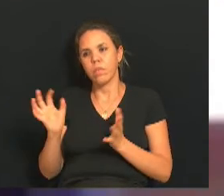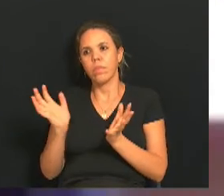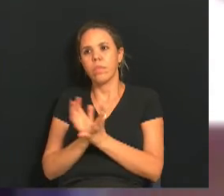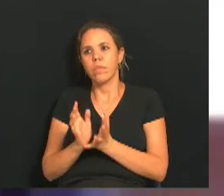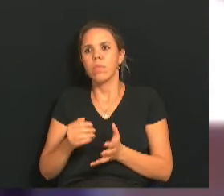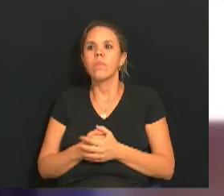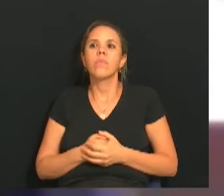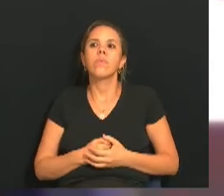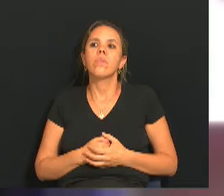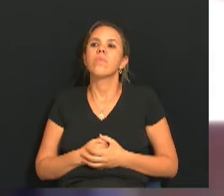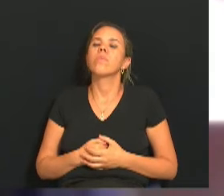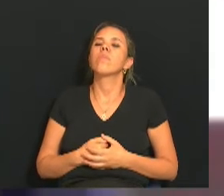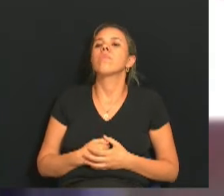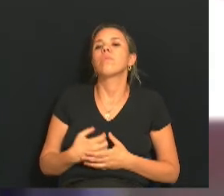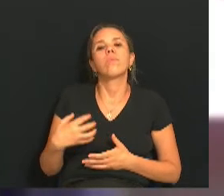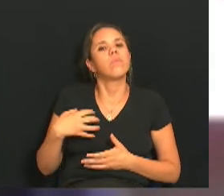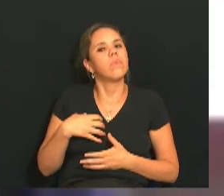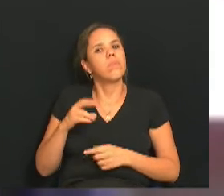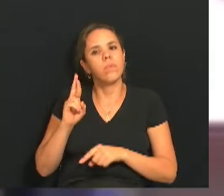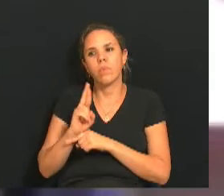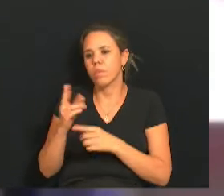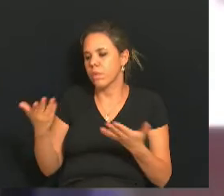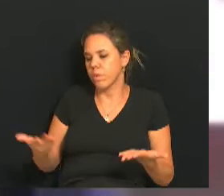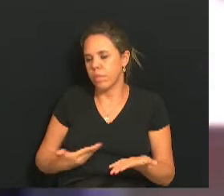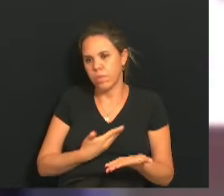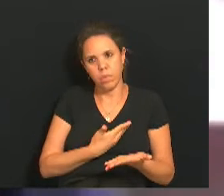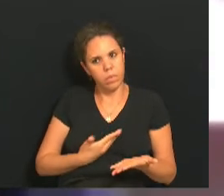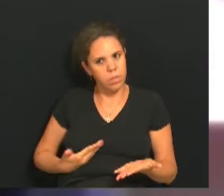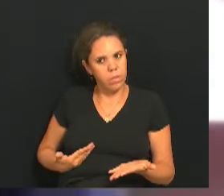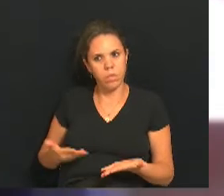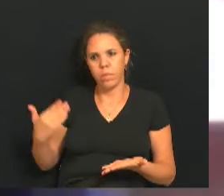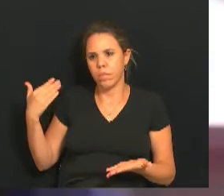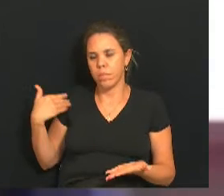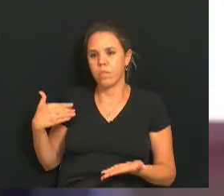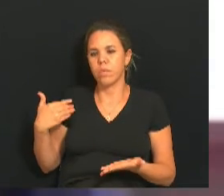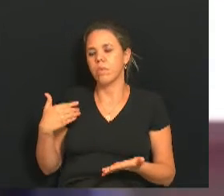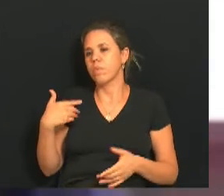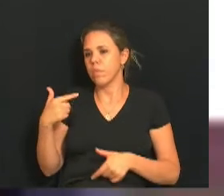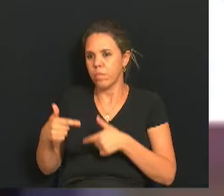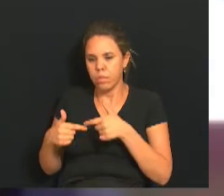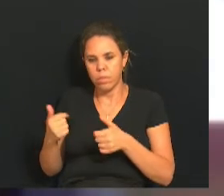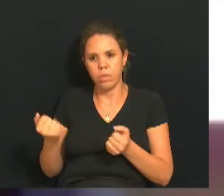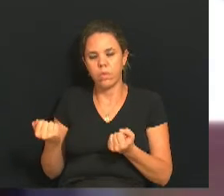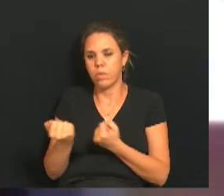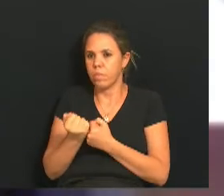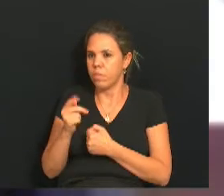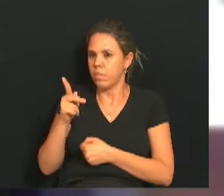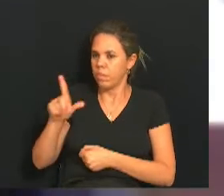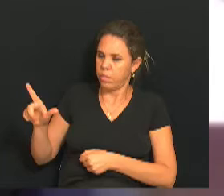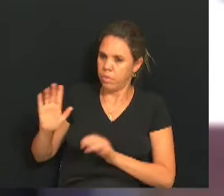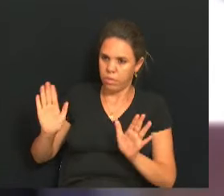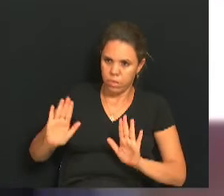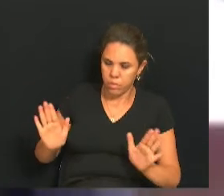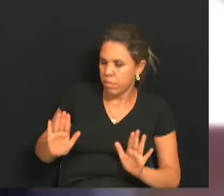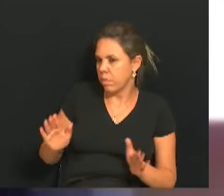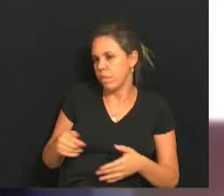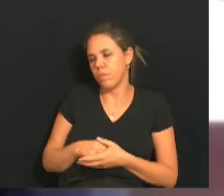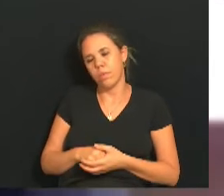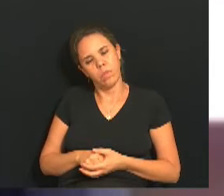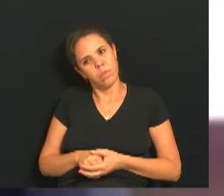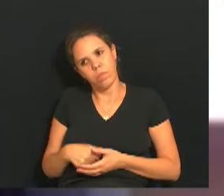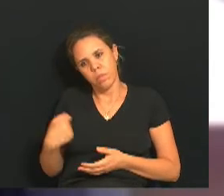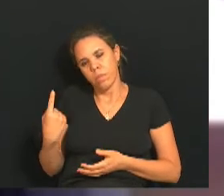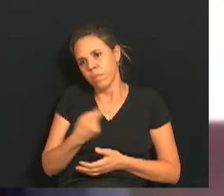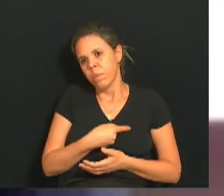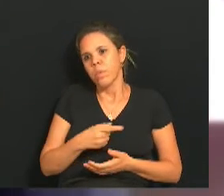sentimos representados nem na atual legislação e nem na atual minuta, na atual PL. E assim como nós,